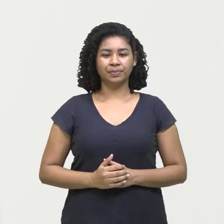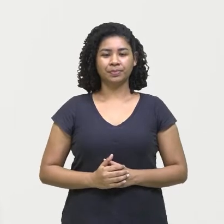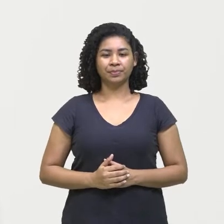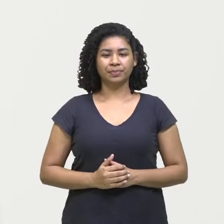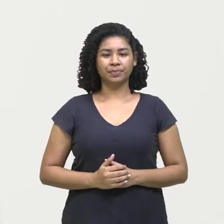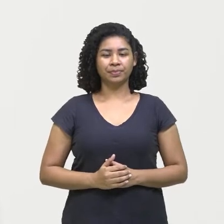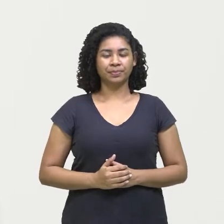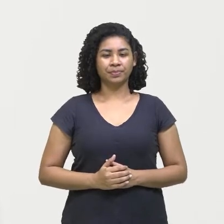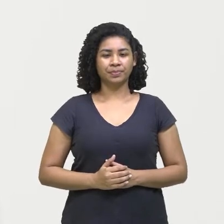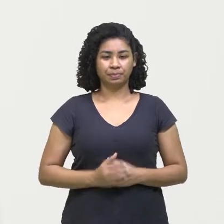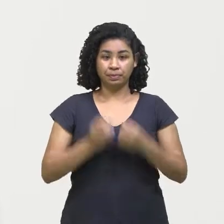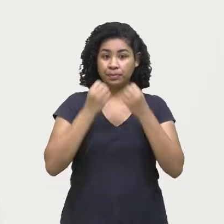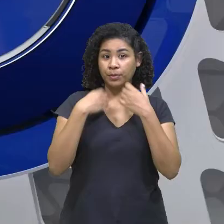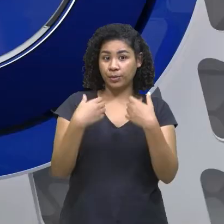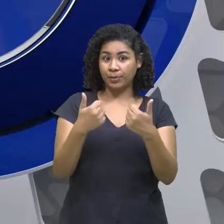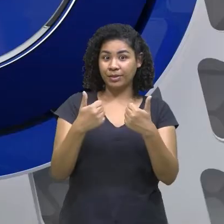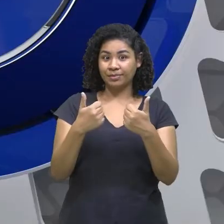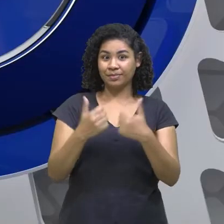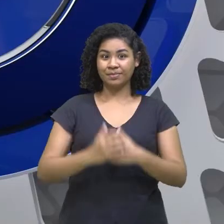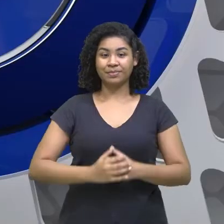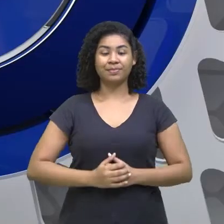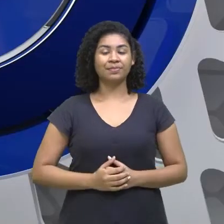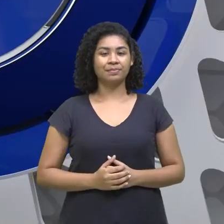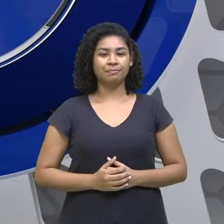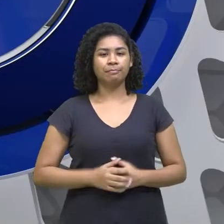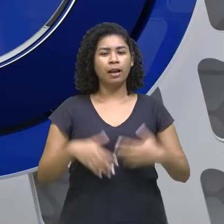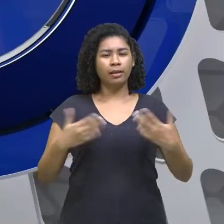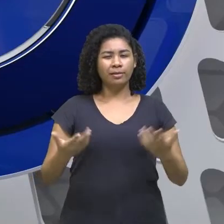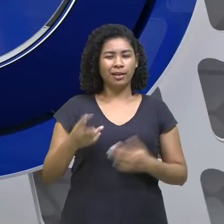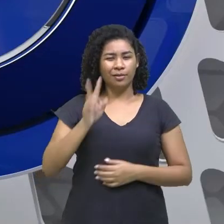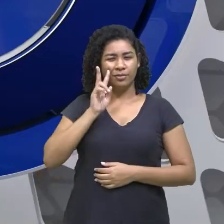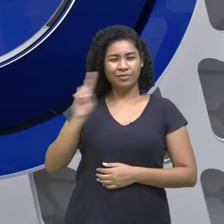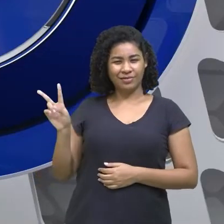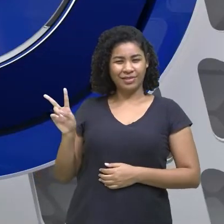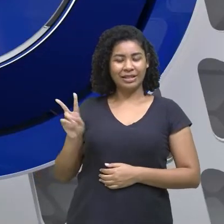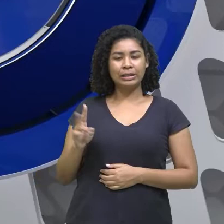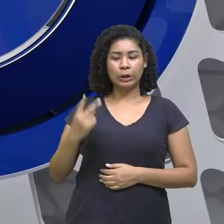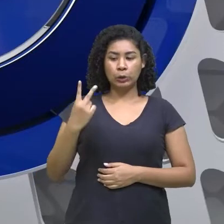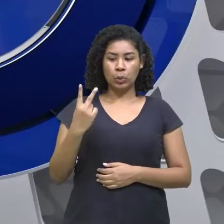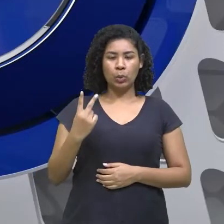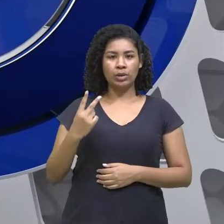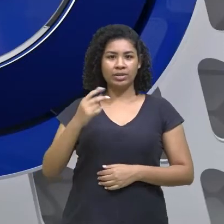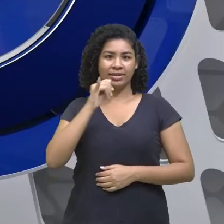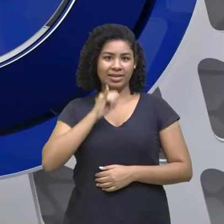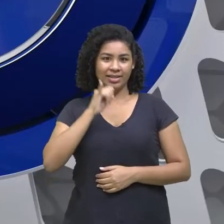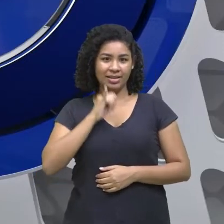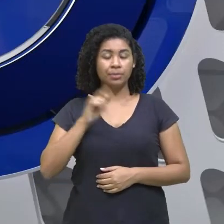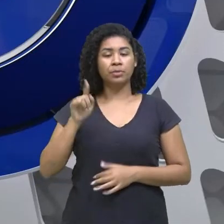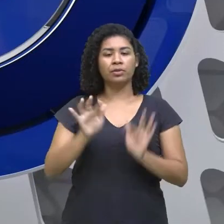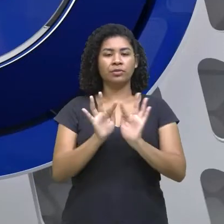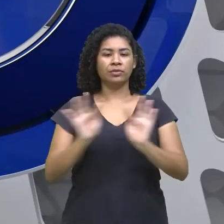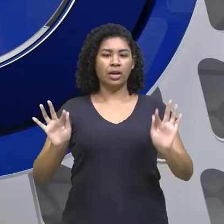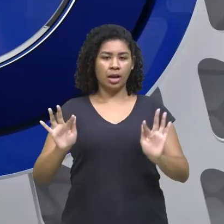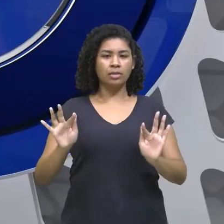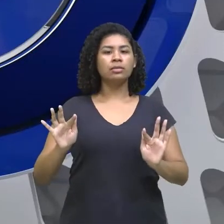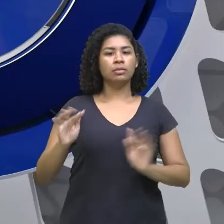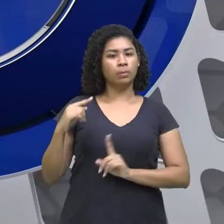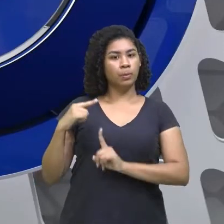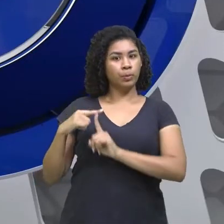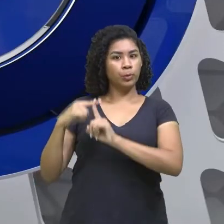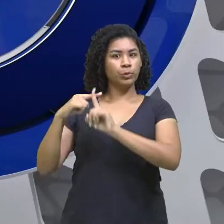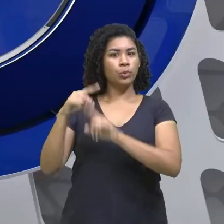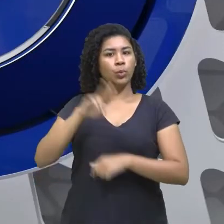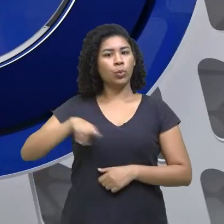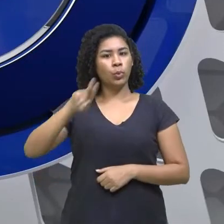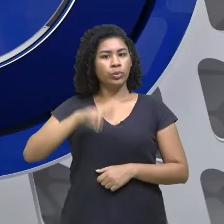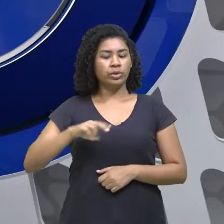motorcycle. Tudo bem, people? Então, vocês puderam acompanhar com esses exemplos frases na forma afirmativa, usando o verbo